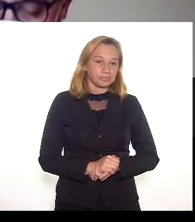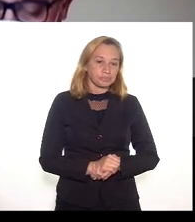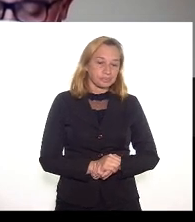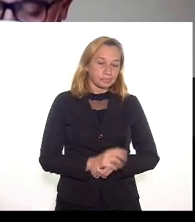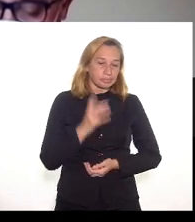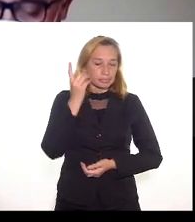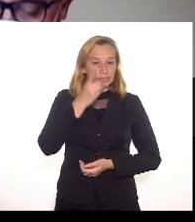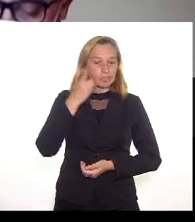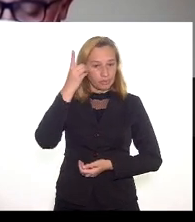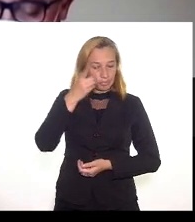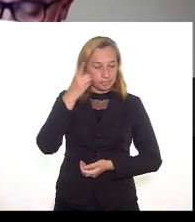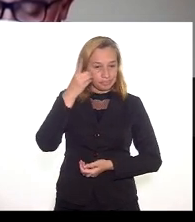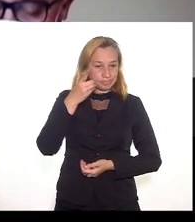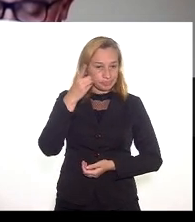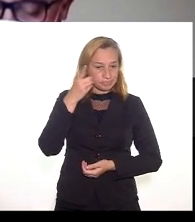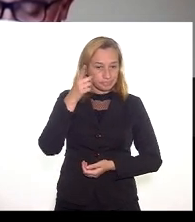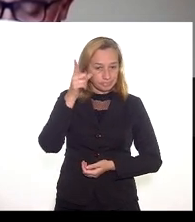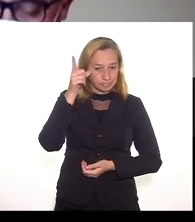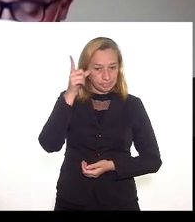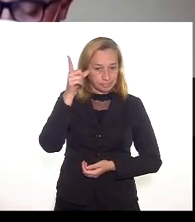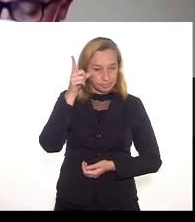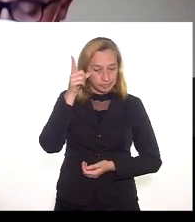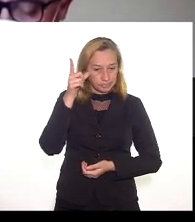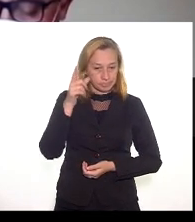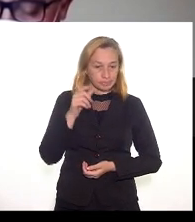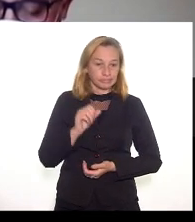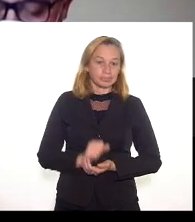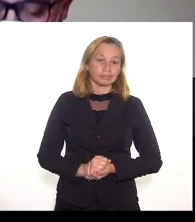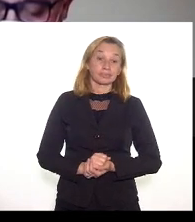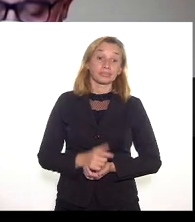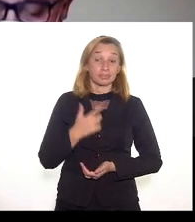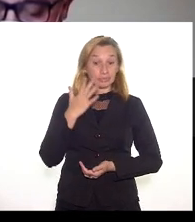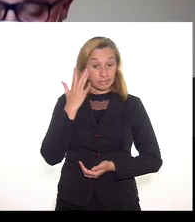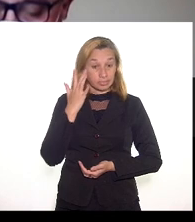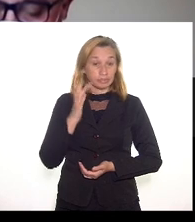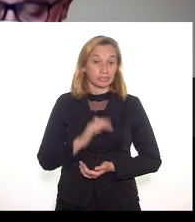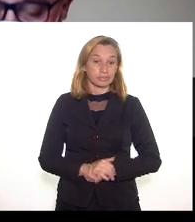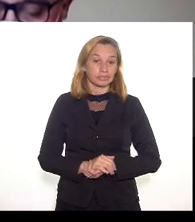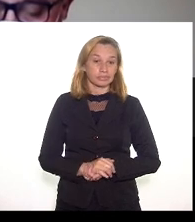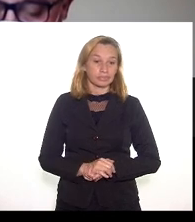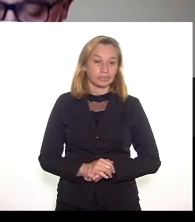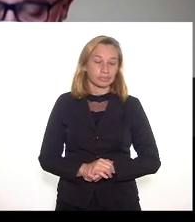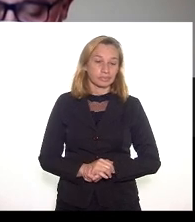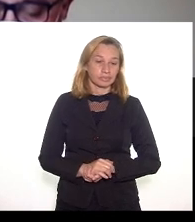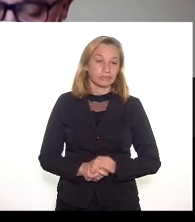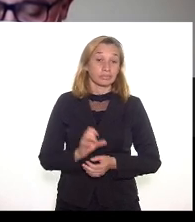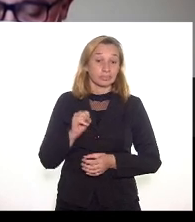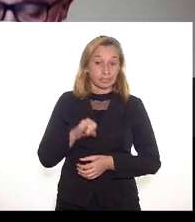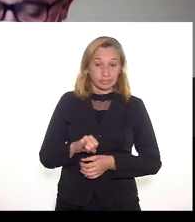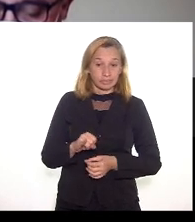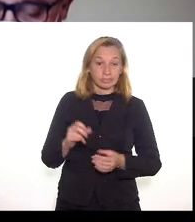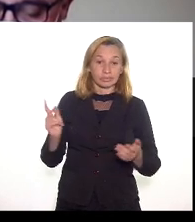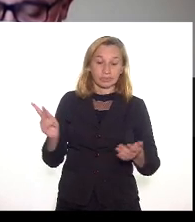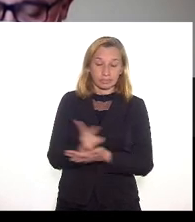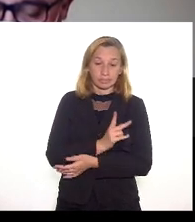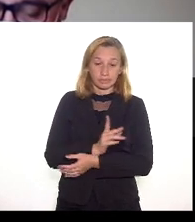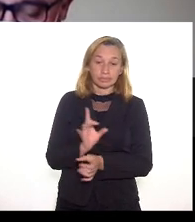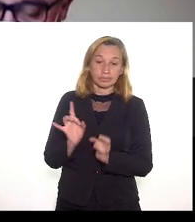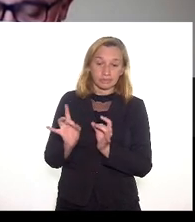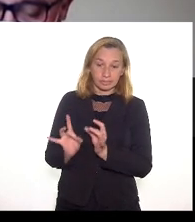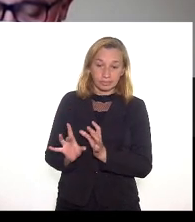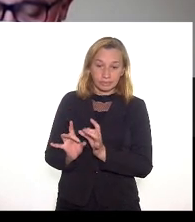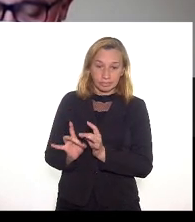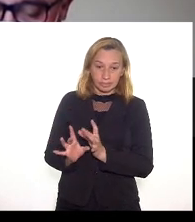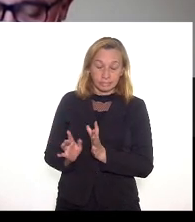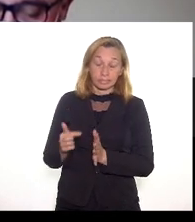Lucinha, eu suponho, numa conta sumária, que caso a privatização da CEDAI tenha êxito, e eu